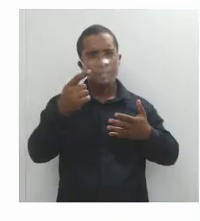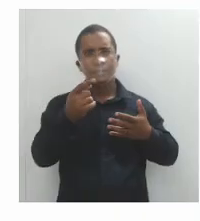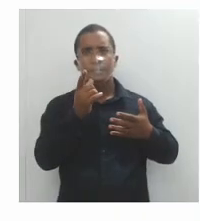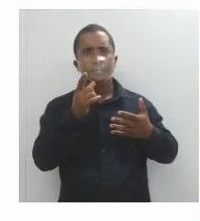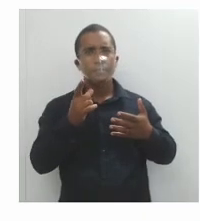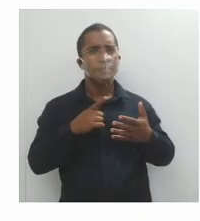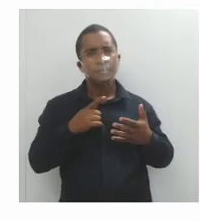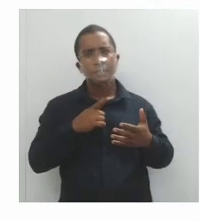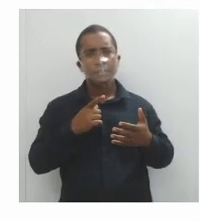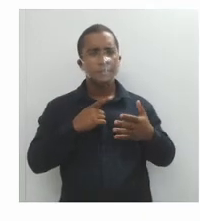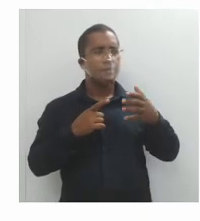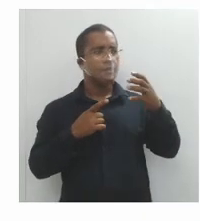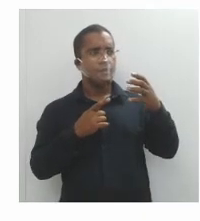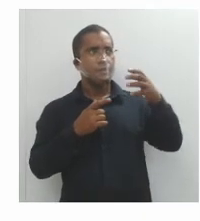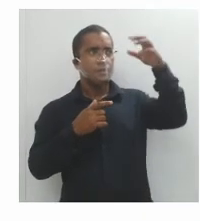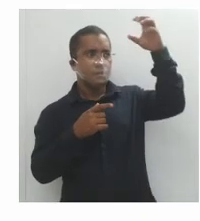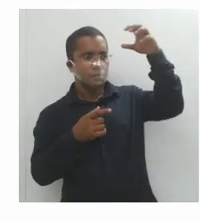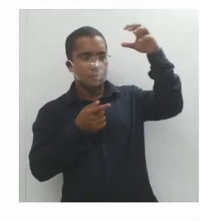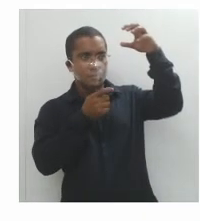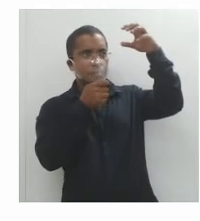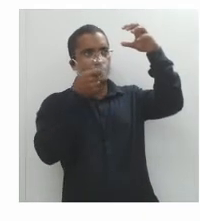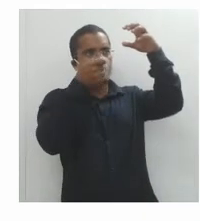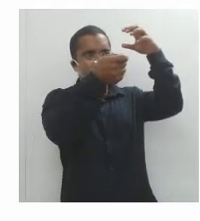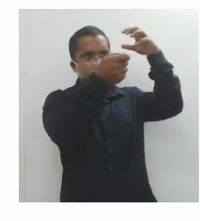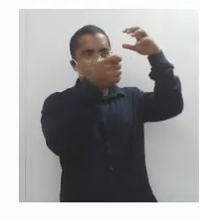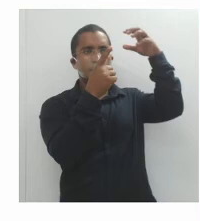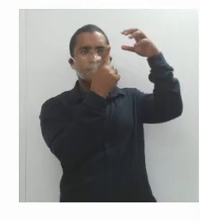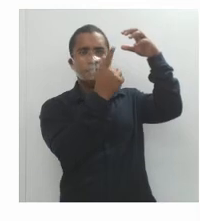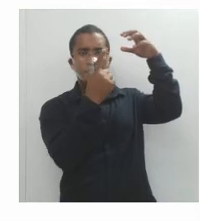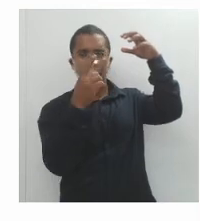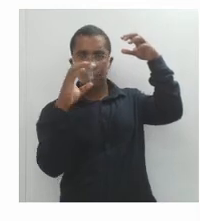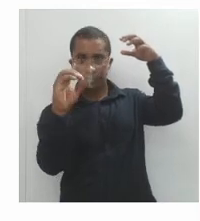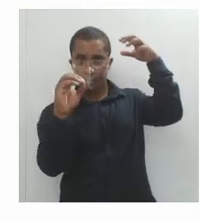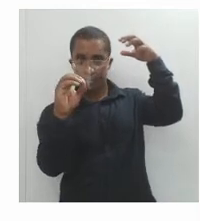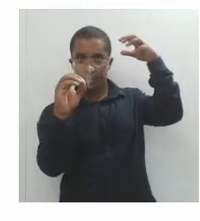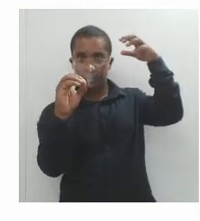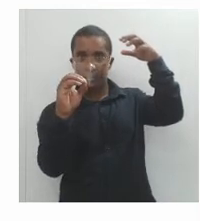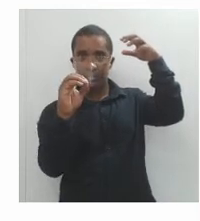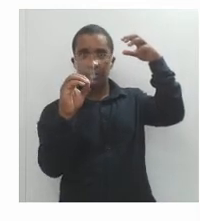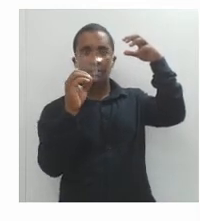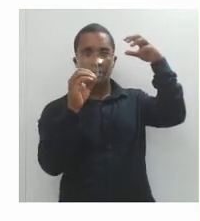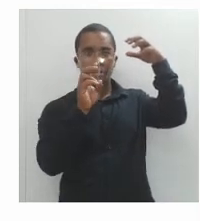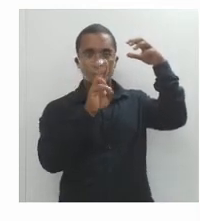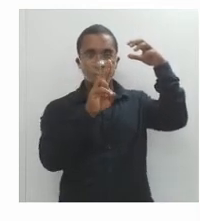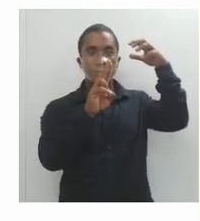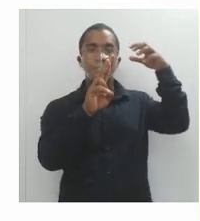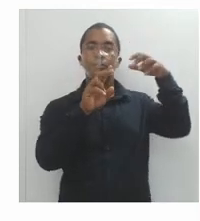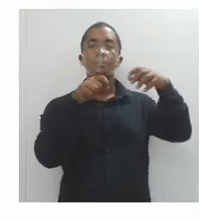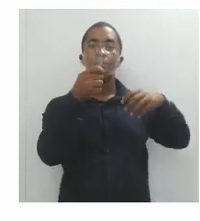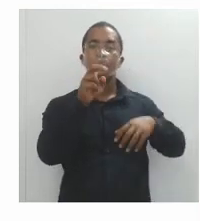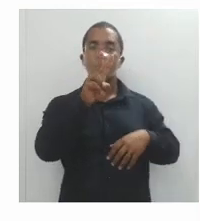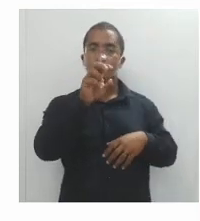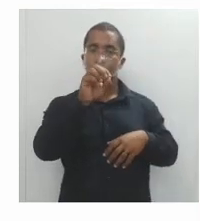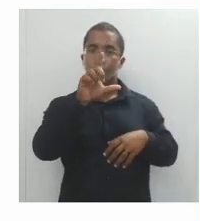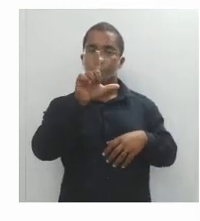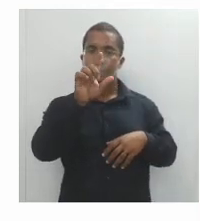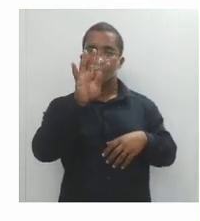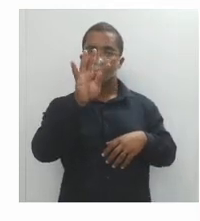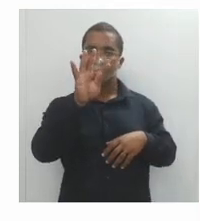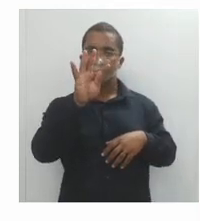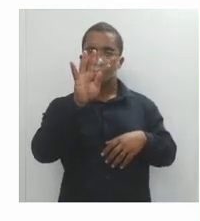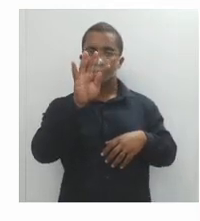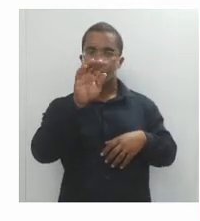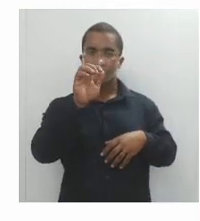vá ser ligado numa rede elétrica de quanto? 110. Então, U é a voltagem, ó, 110.